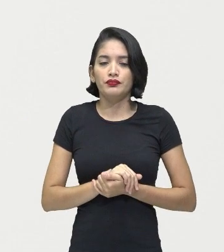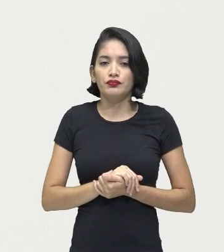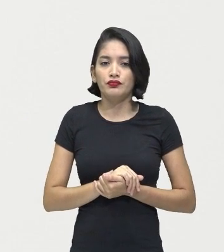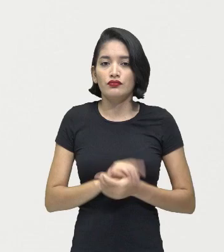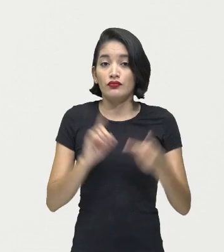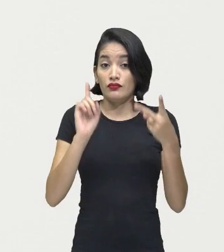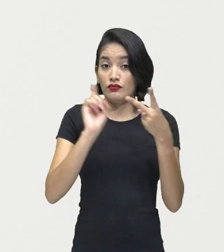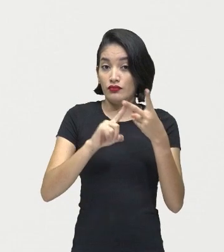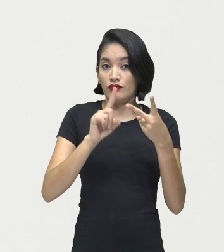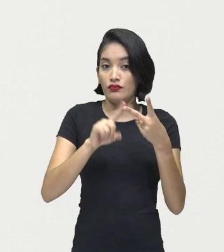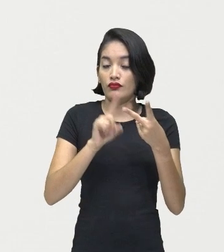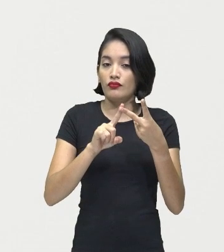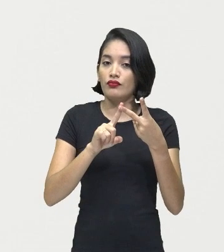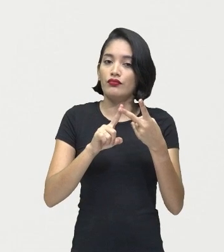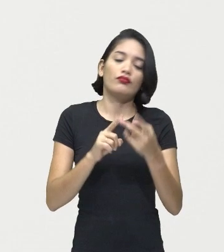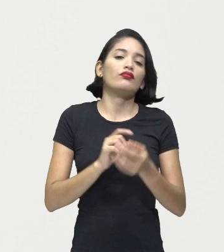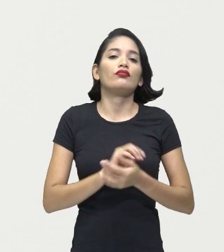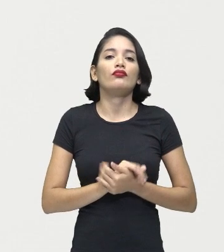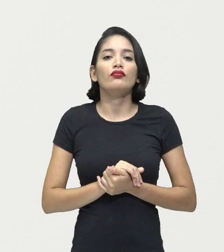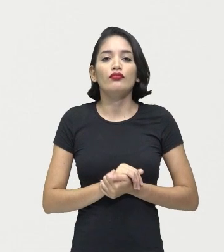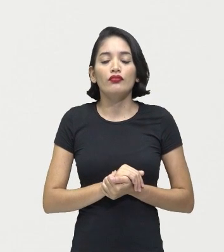As adversativas,